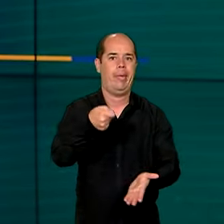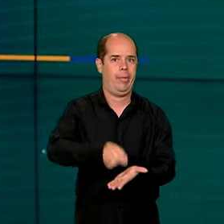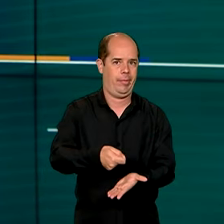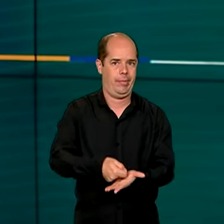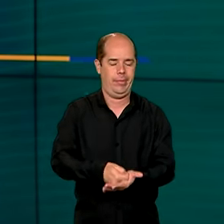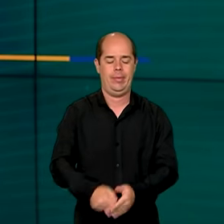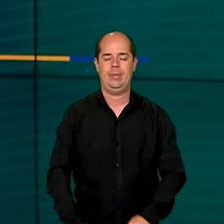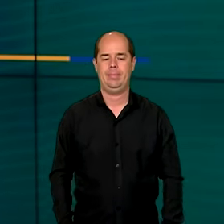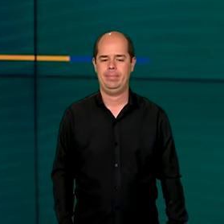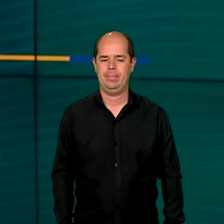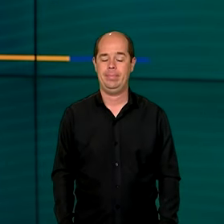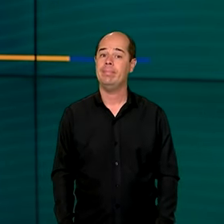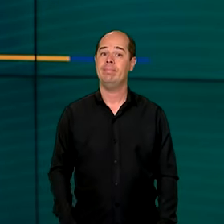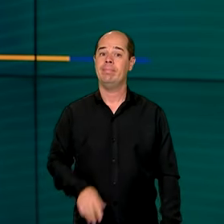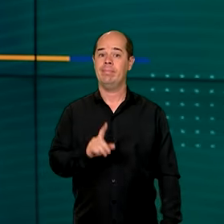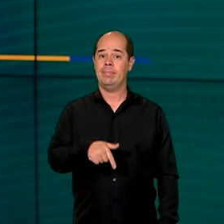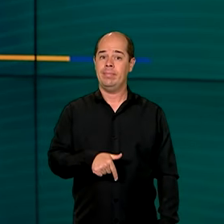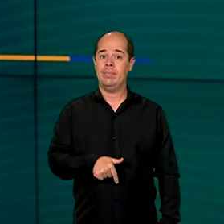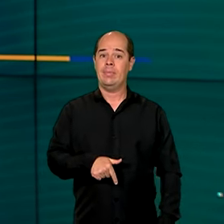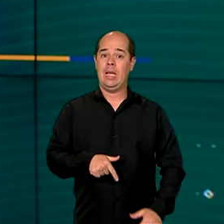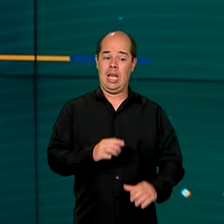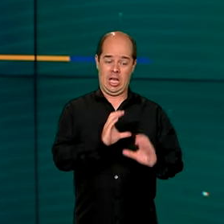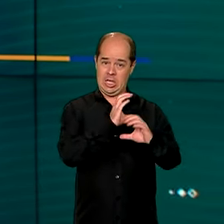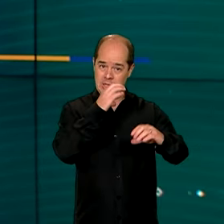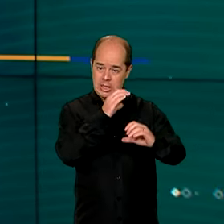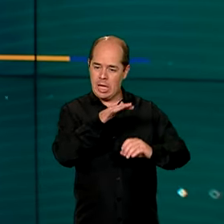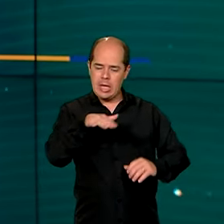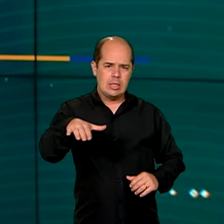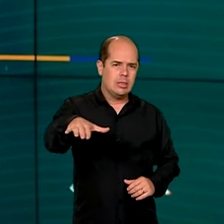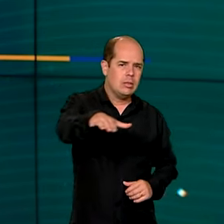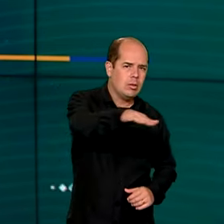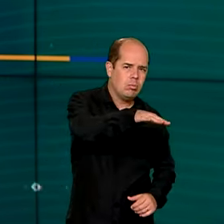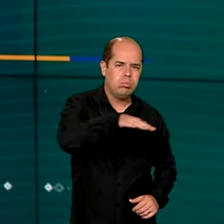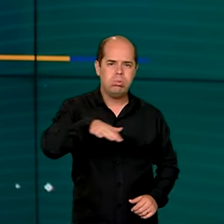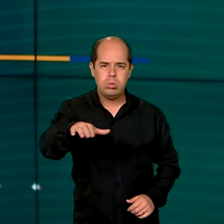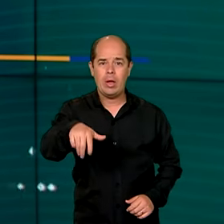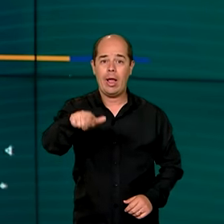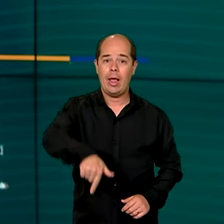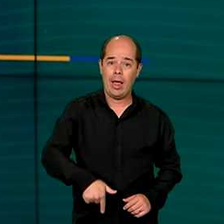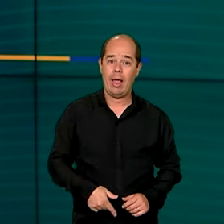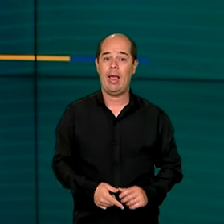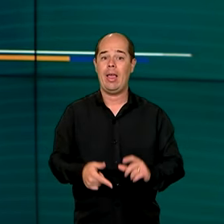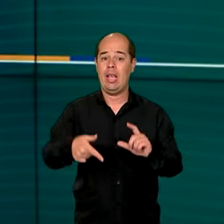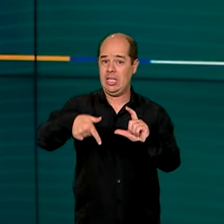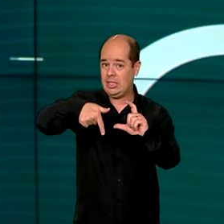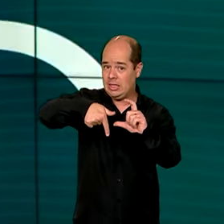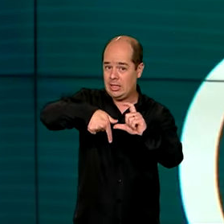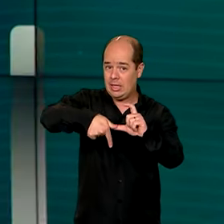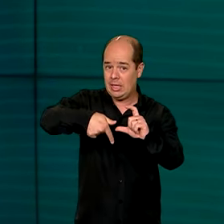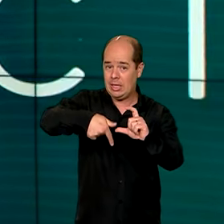A popularização da ciência é um dos objetivos do trabalho desenvolvido pelo Conselho Nacional de Desenvolvimento Científico